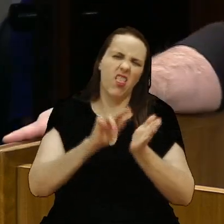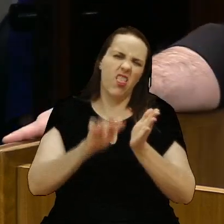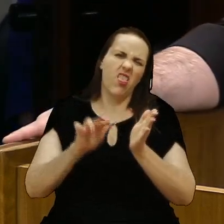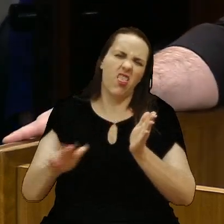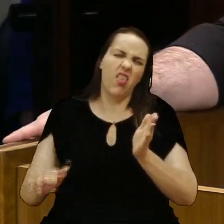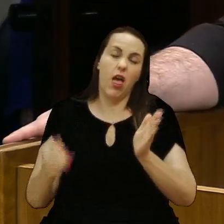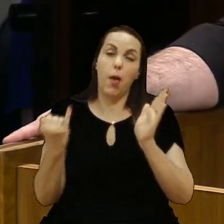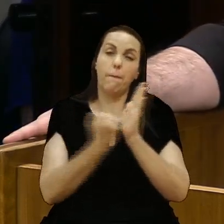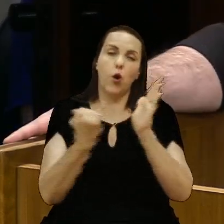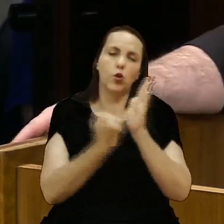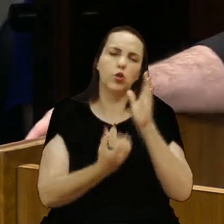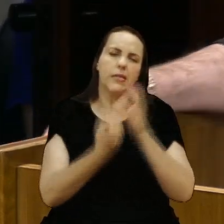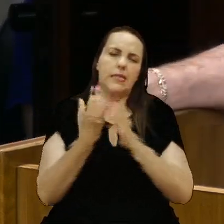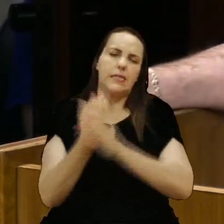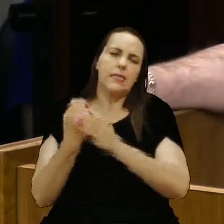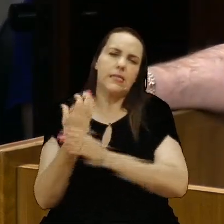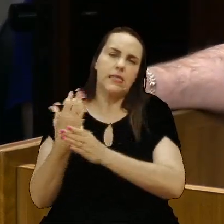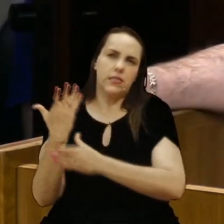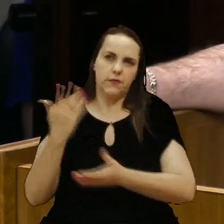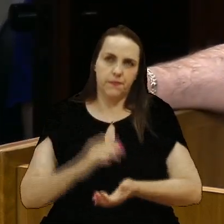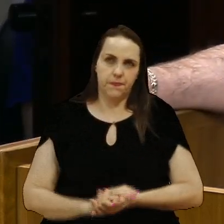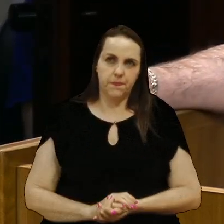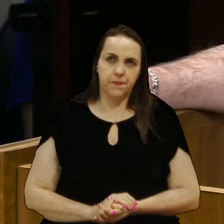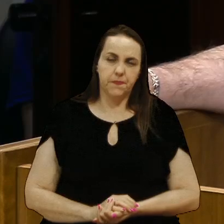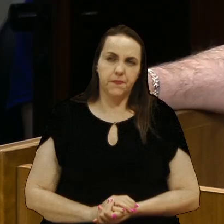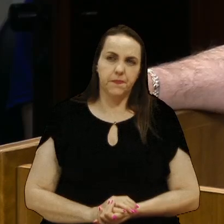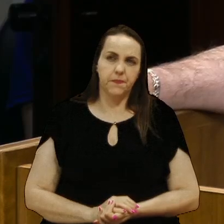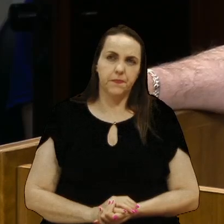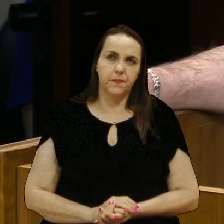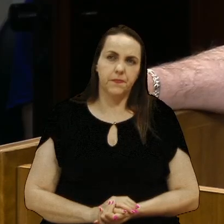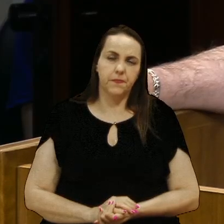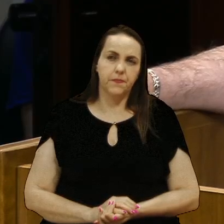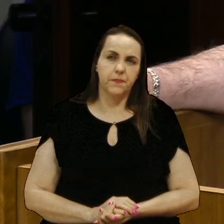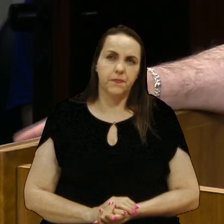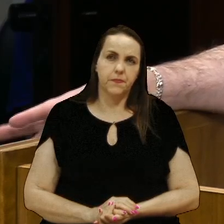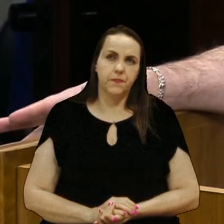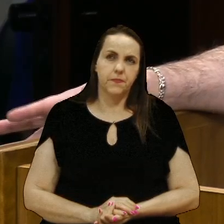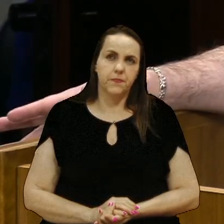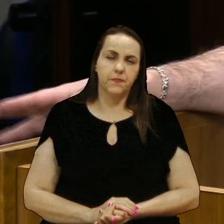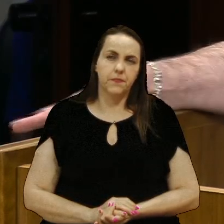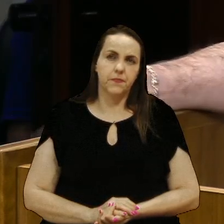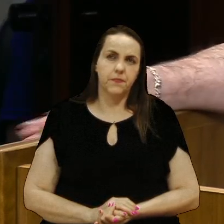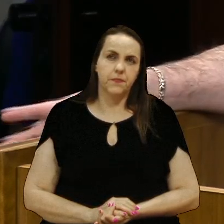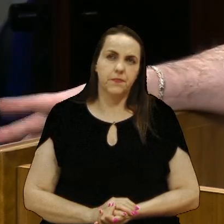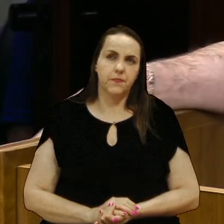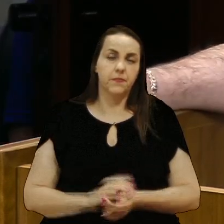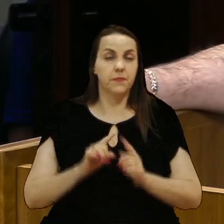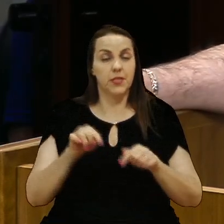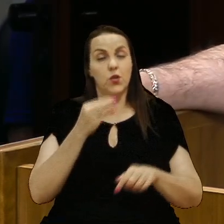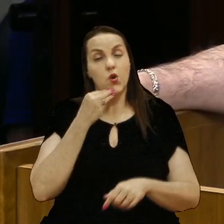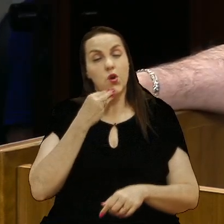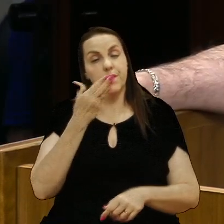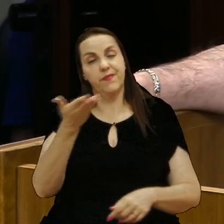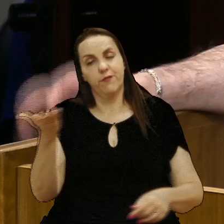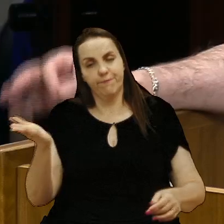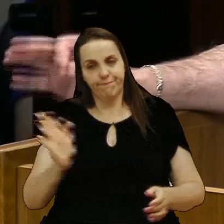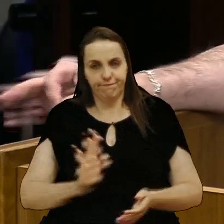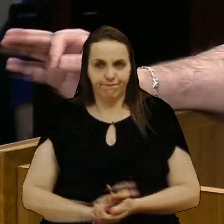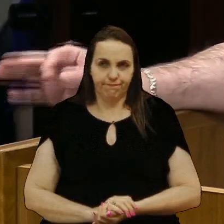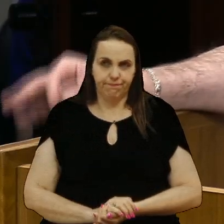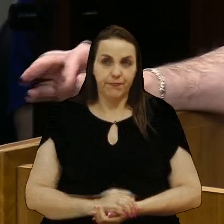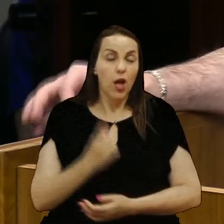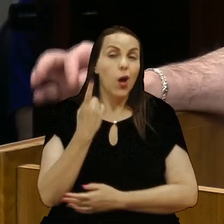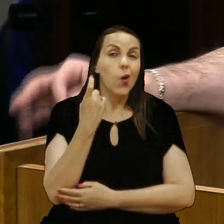impostos criados por eles. Permite uma parte, vereador, se possível. Já lhe concedo, vereador. Mas, claro, né? A